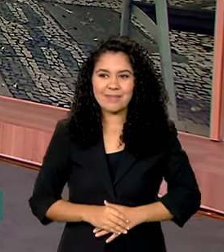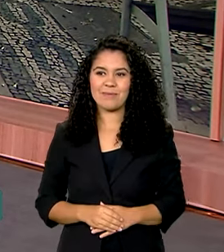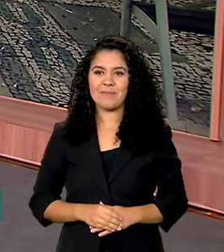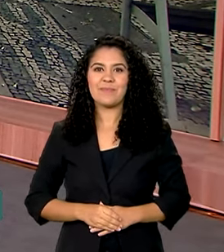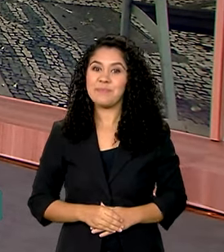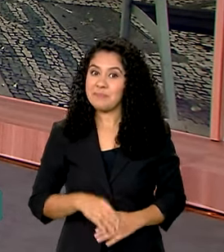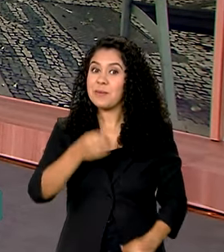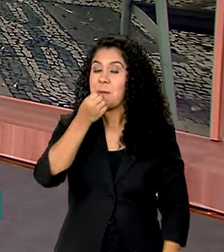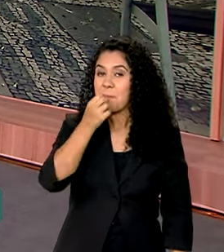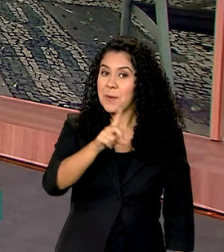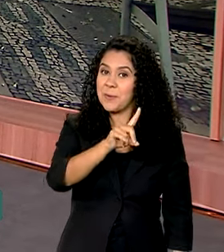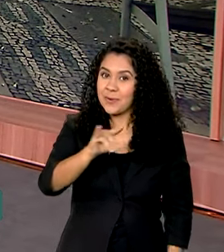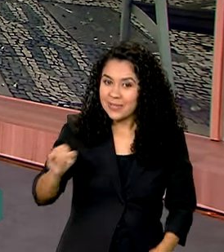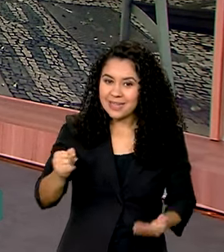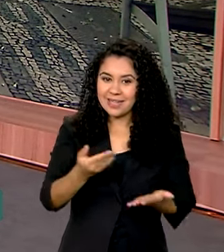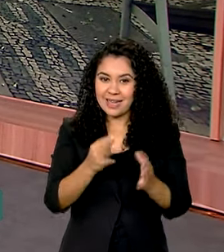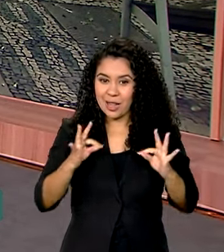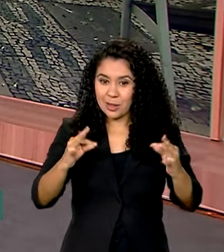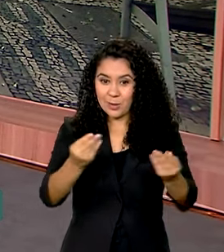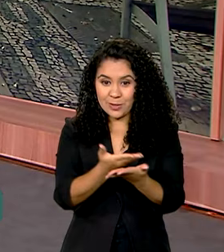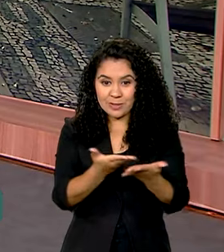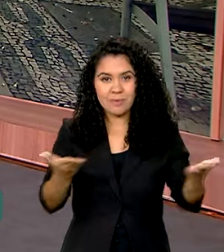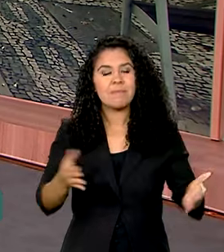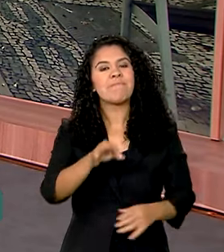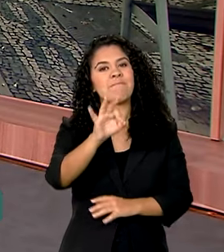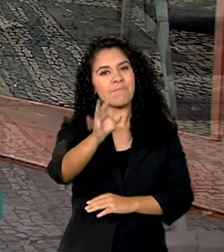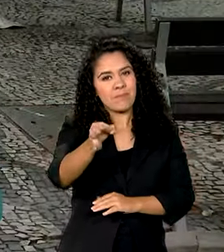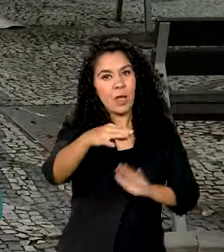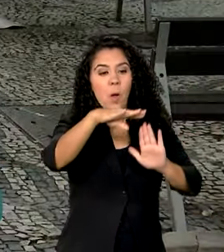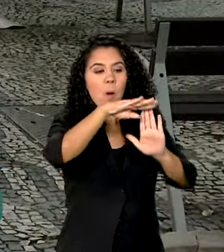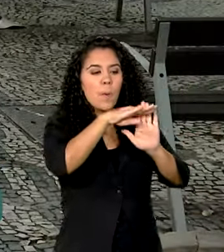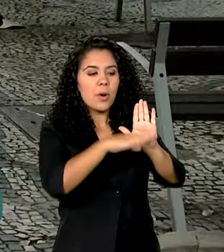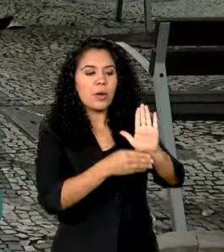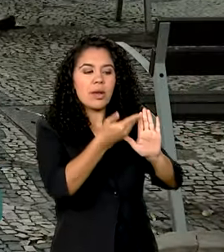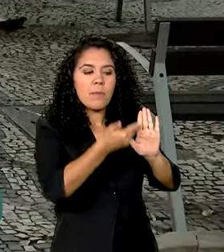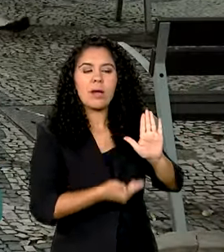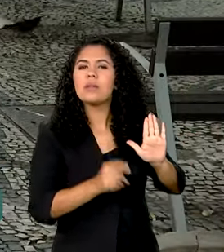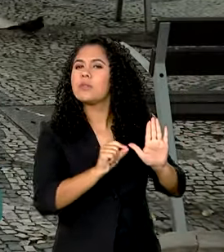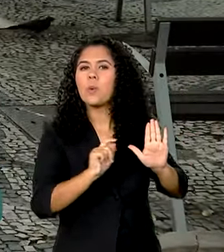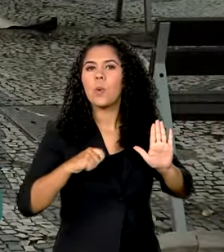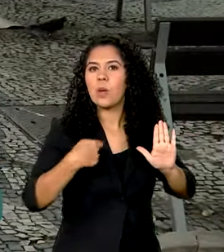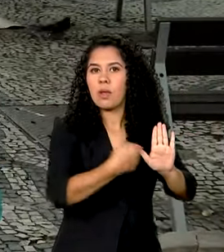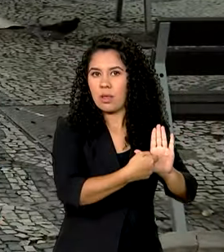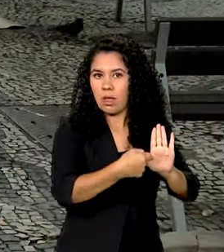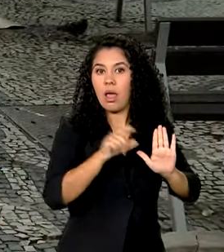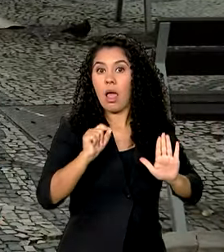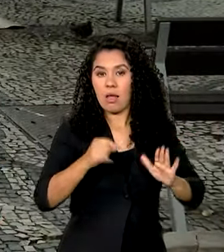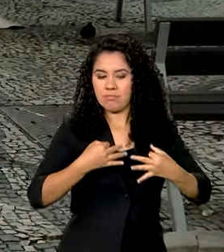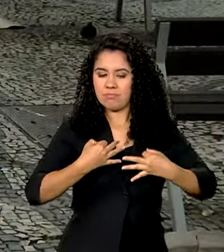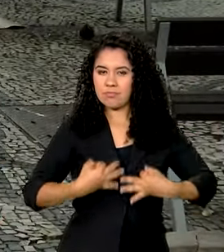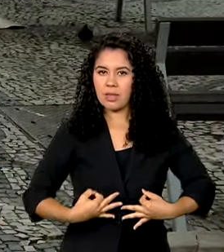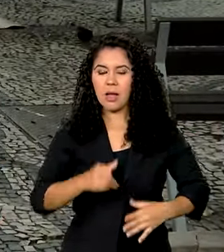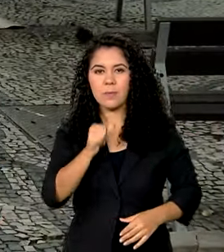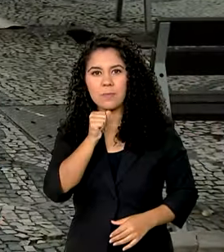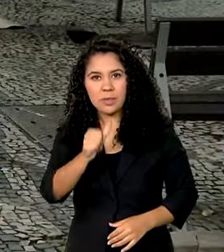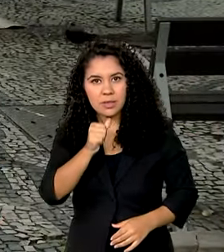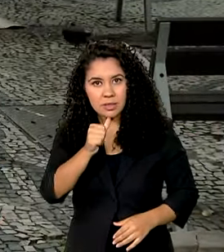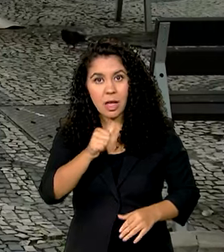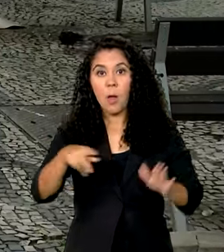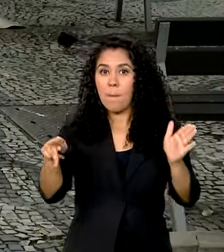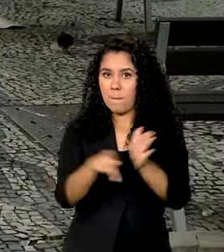Bom dia, Vanessa. Bom dia a todos. Isso mesmo, o programa Dignidade Menstrual do Governo Federal distribuiu desde